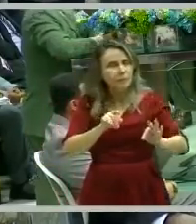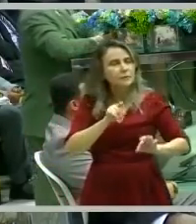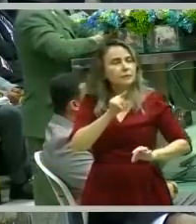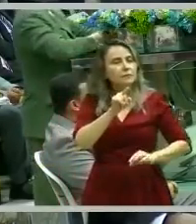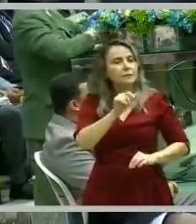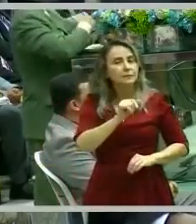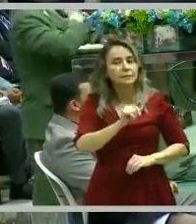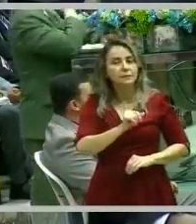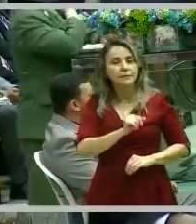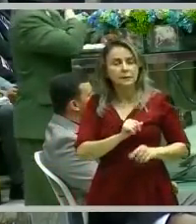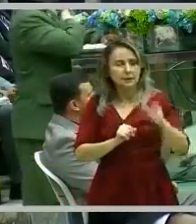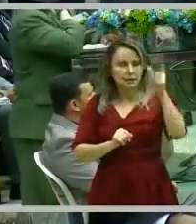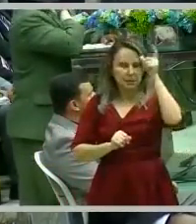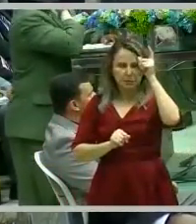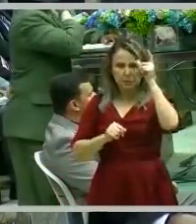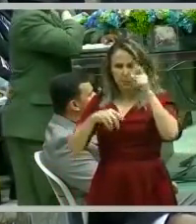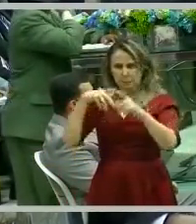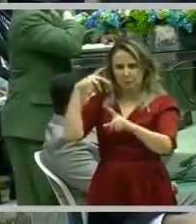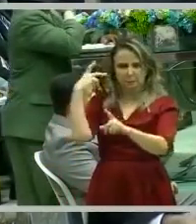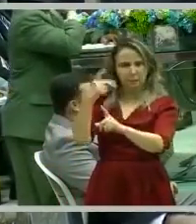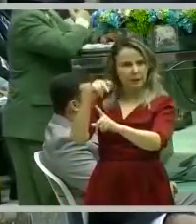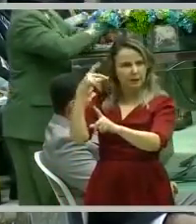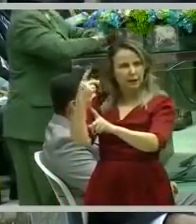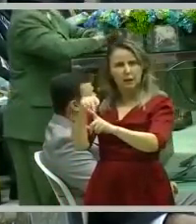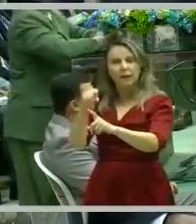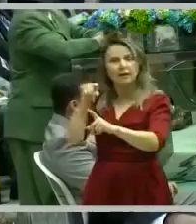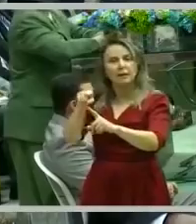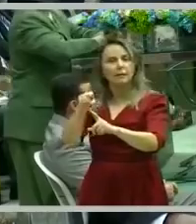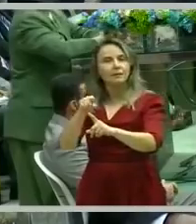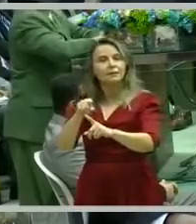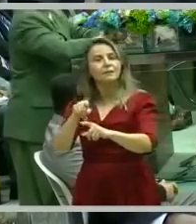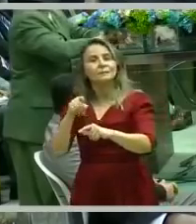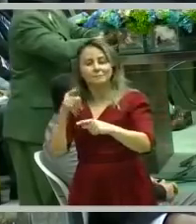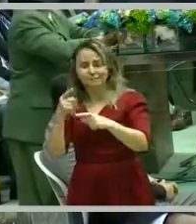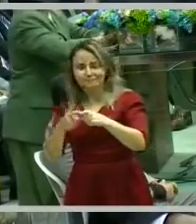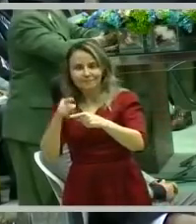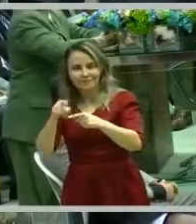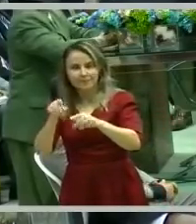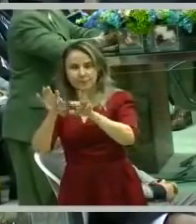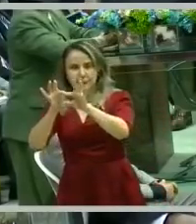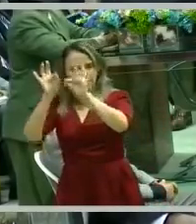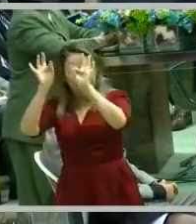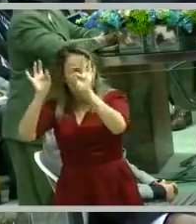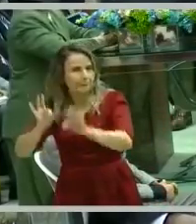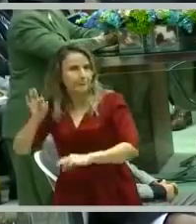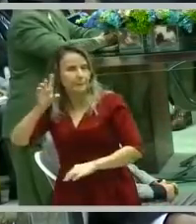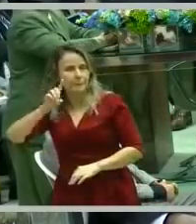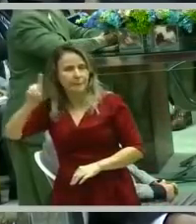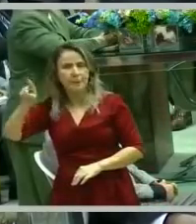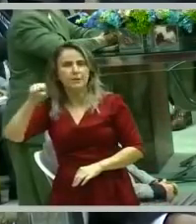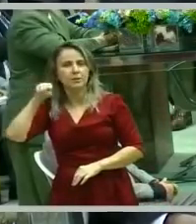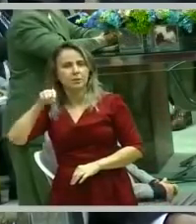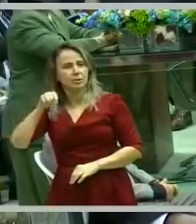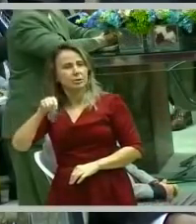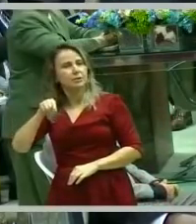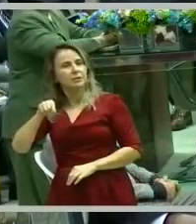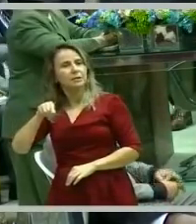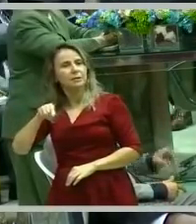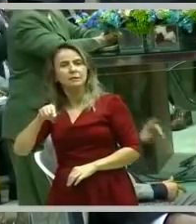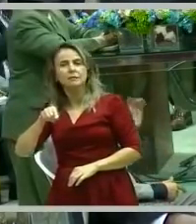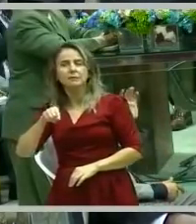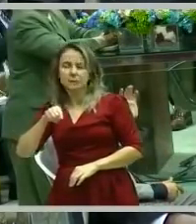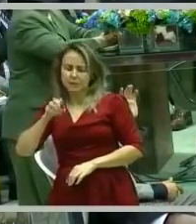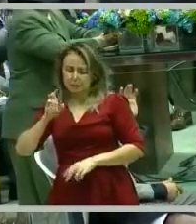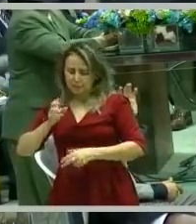mulher de Deus, porque ele vai derrubar gigante, ele vai vencer filisteu, ele vai expandir, ele está fazendo